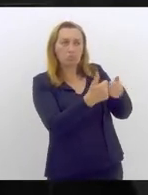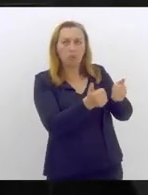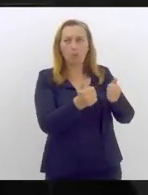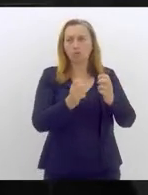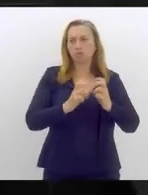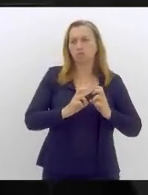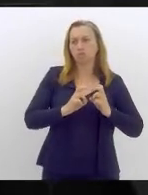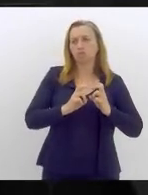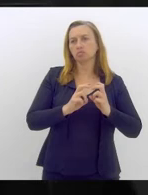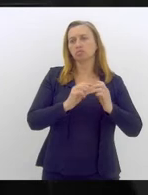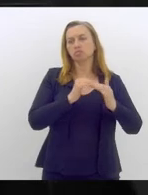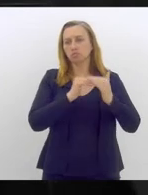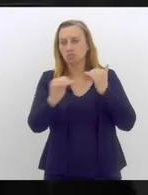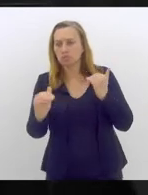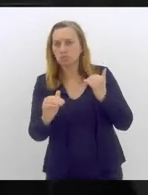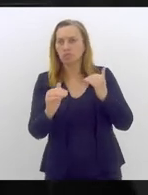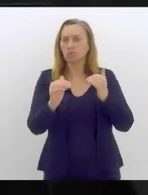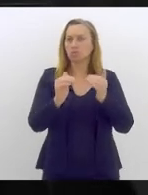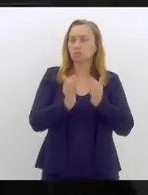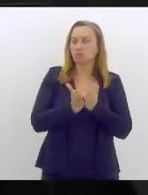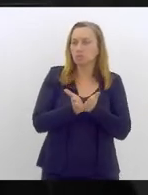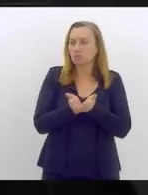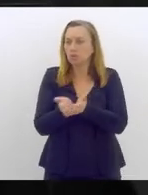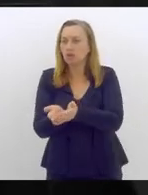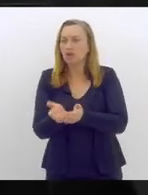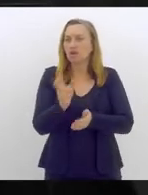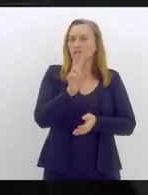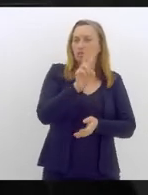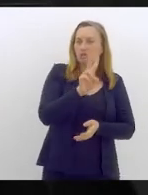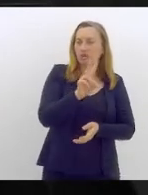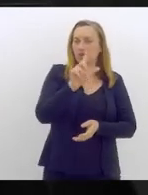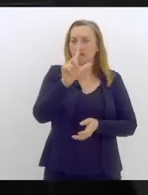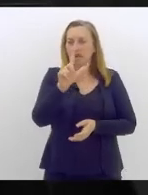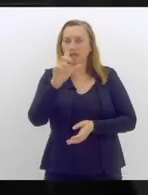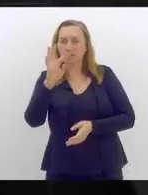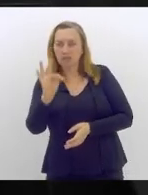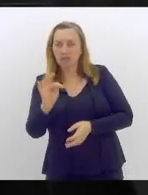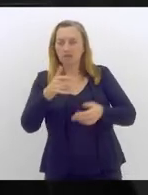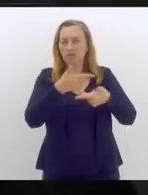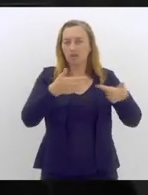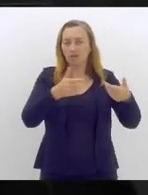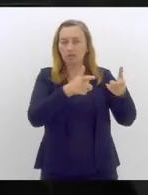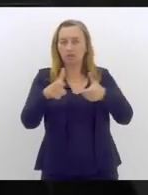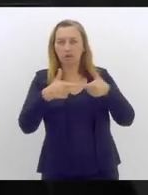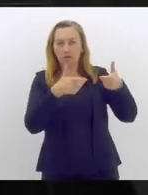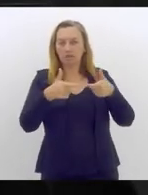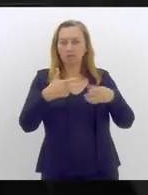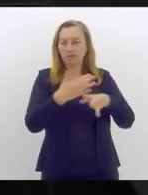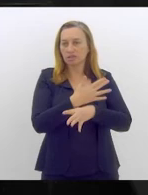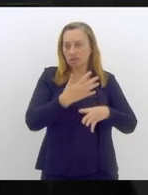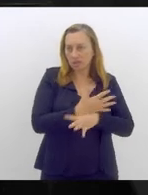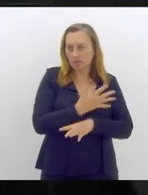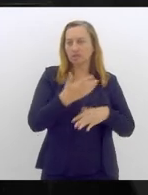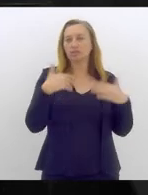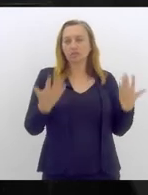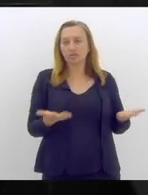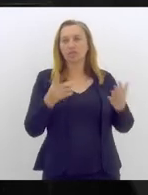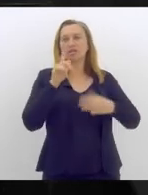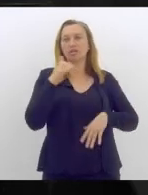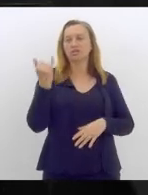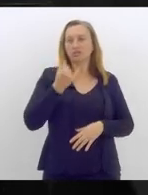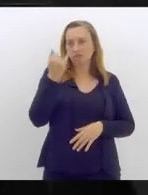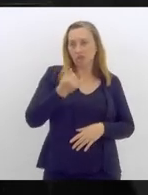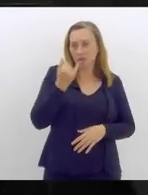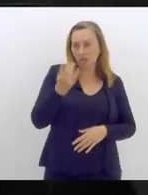rodoviário metroviário do VLT enfim para outros pontos da cidade então é muito importante ressaltar a importância